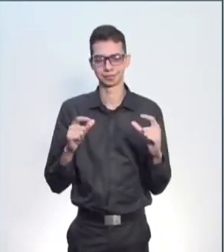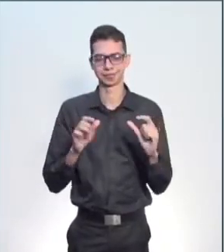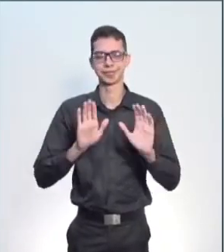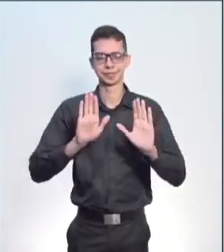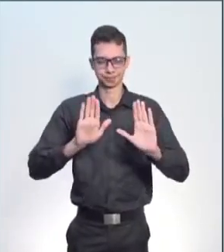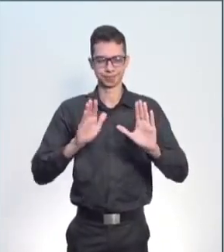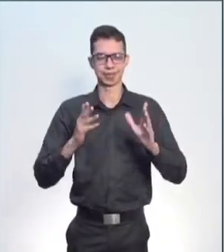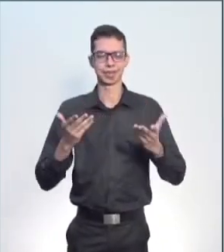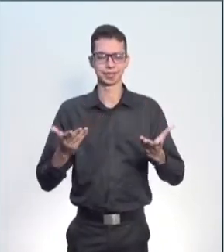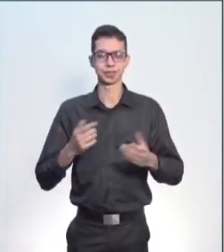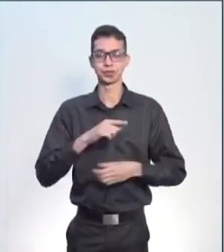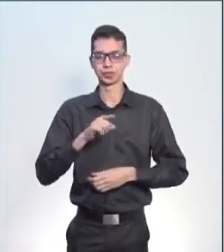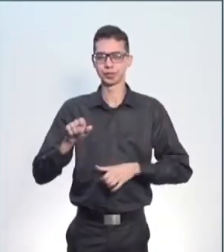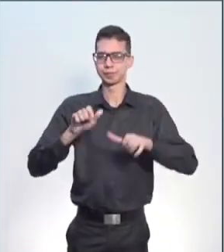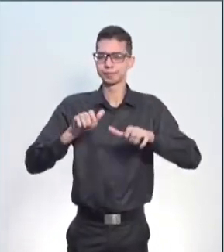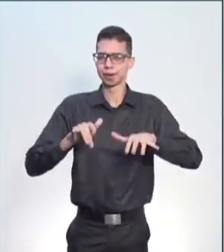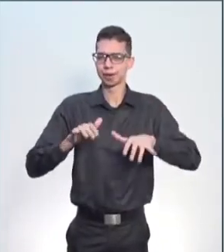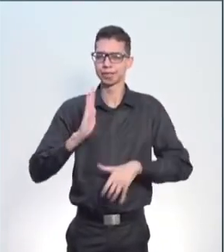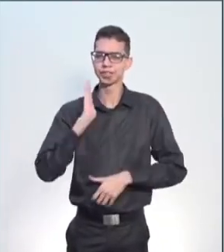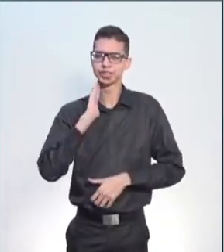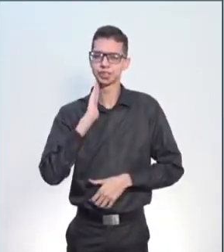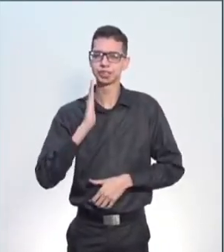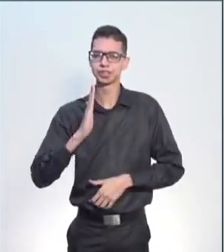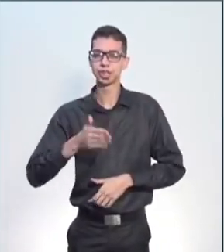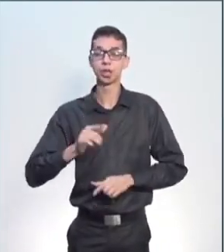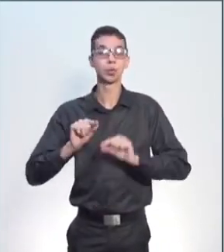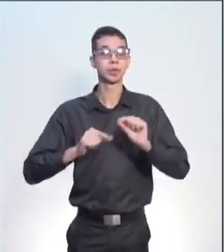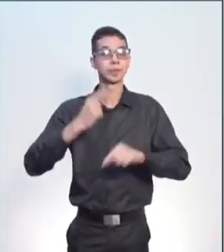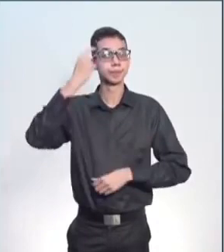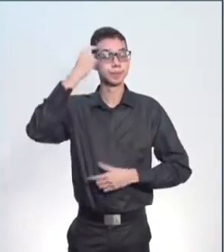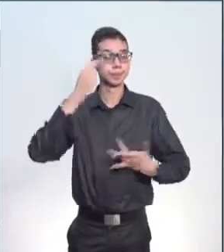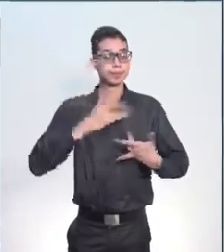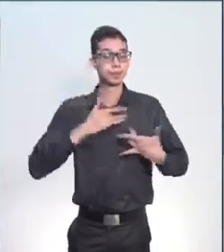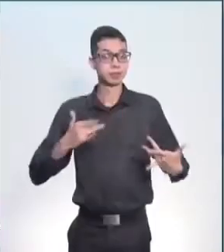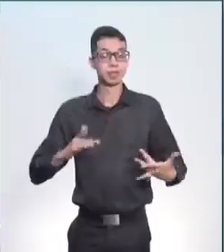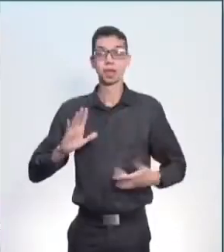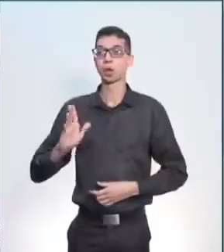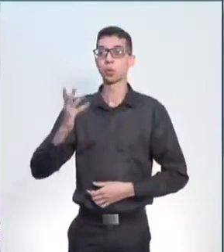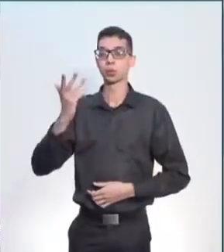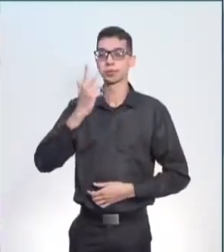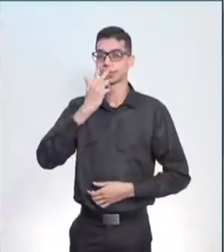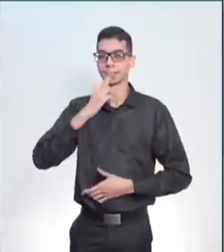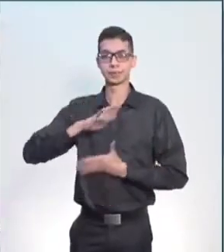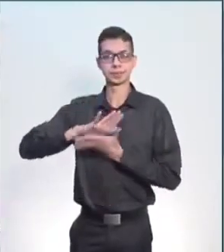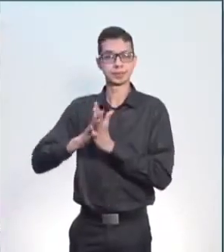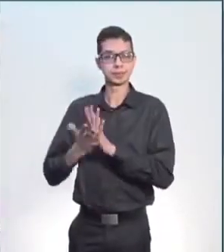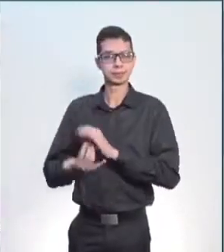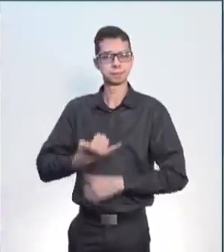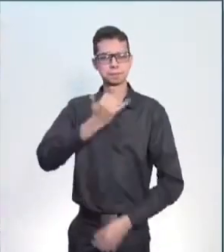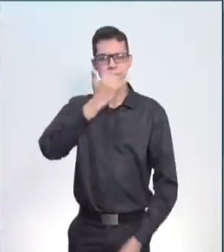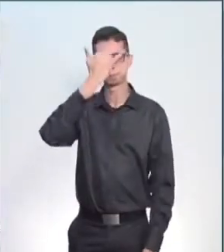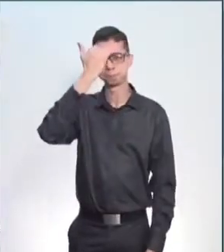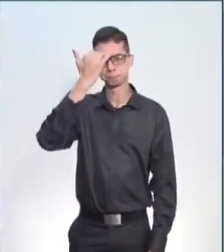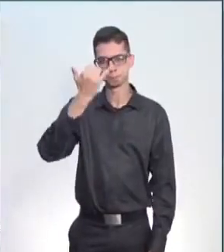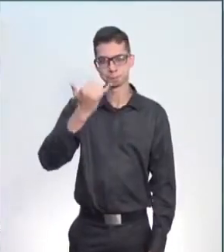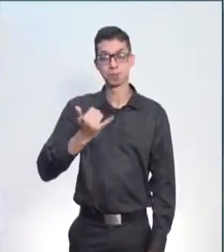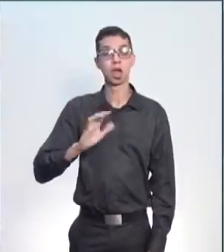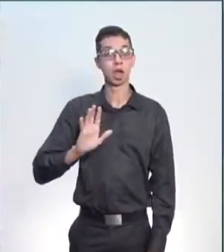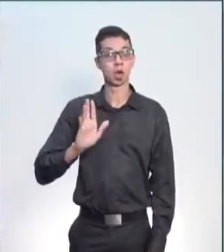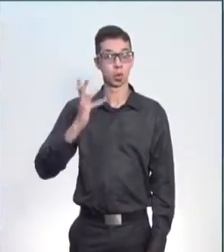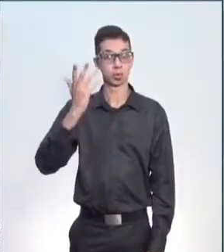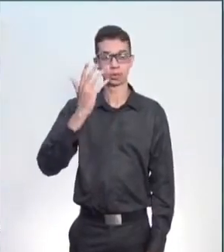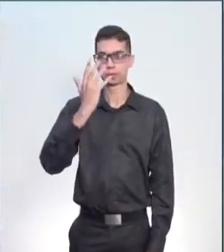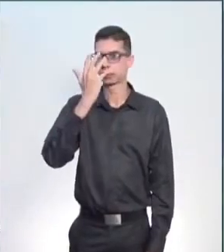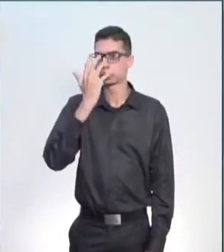chat, a gente pensa em solidariedade quando acontece alguma tragédia, né? Acontece um problema sério